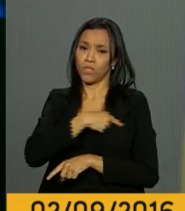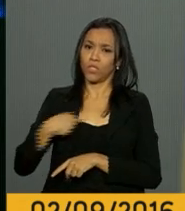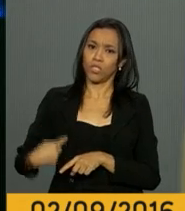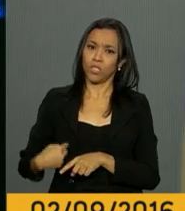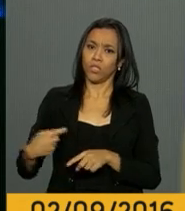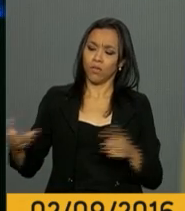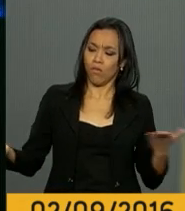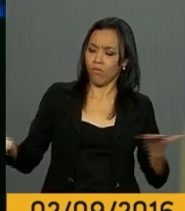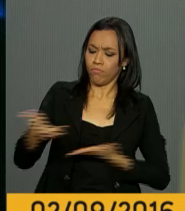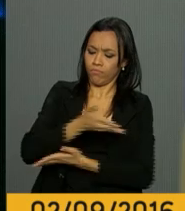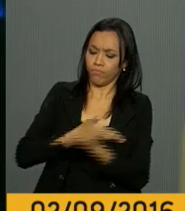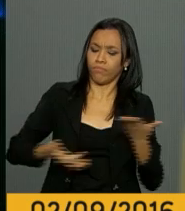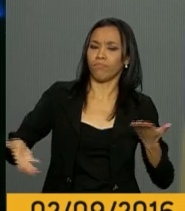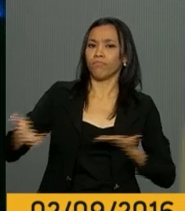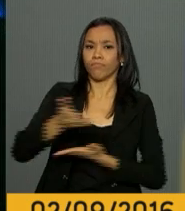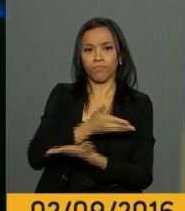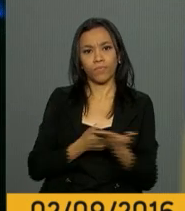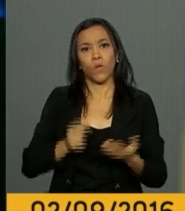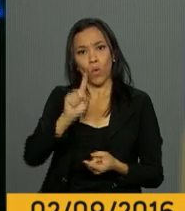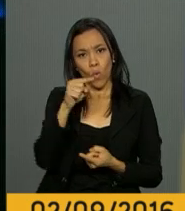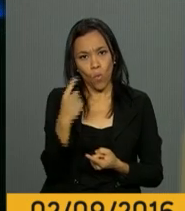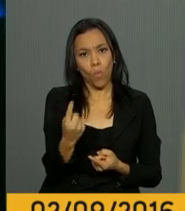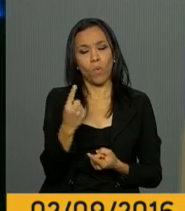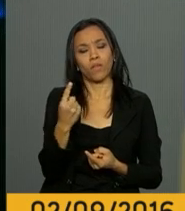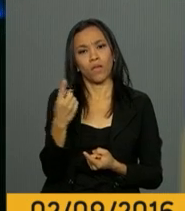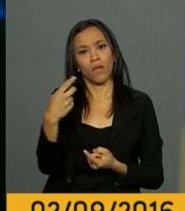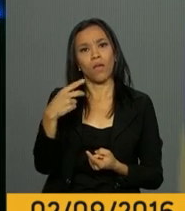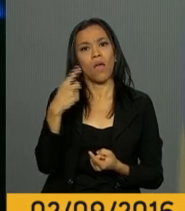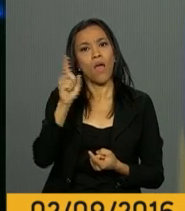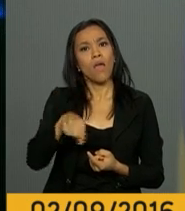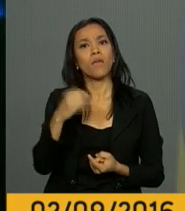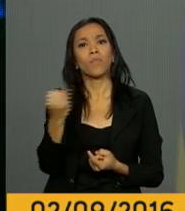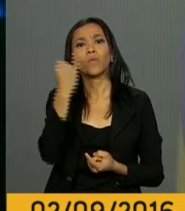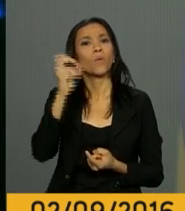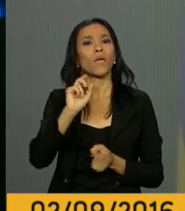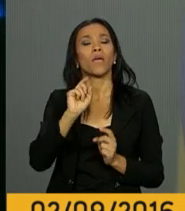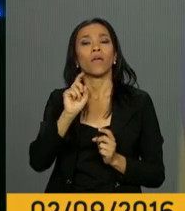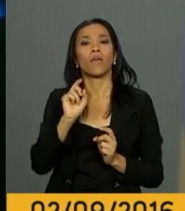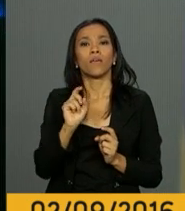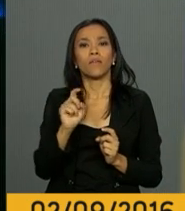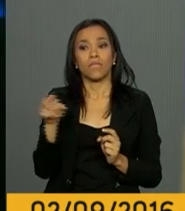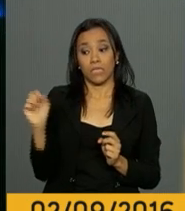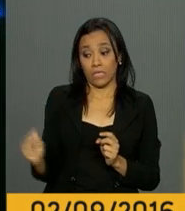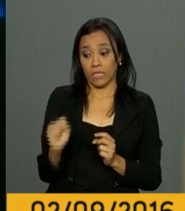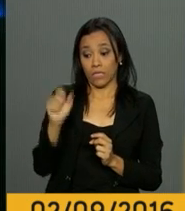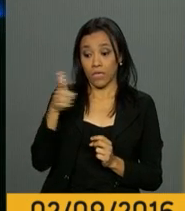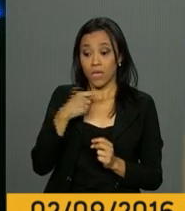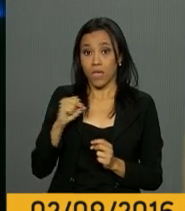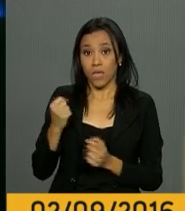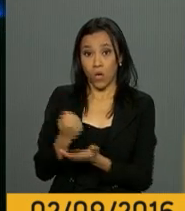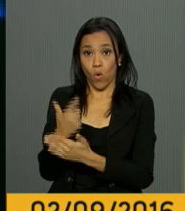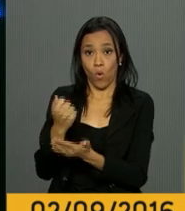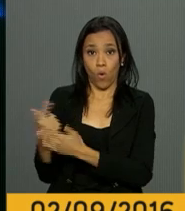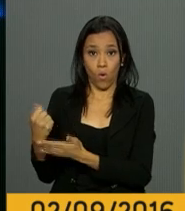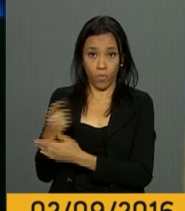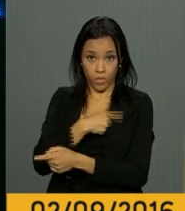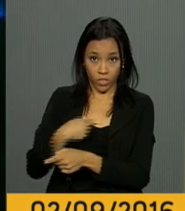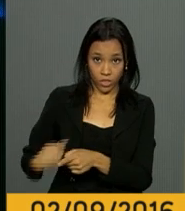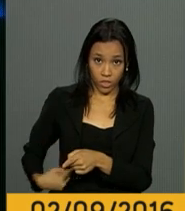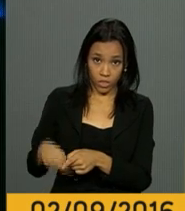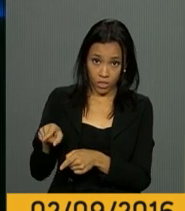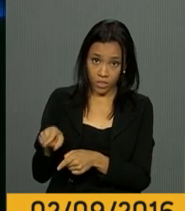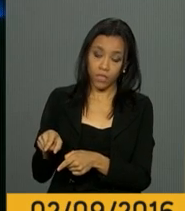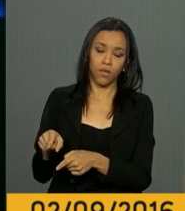mútuas. Uma delas se destaca: expor o consumidor chinês ao padrão de